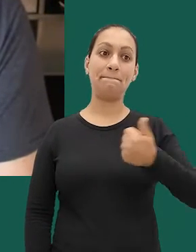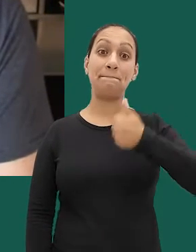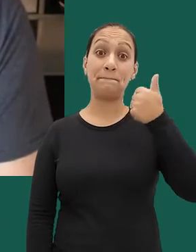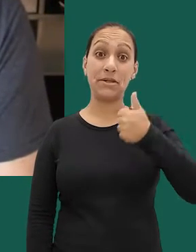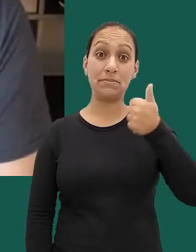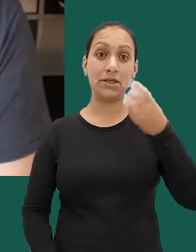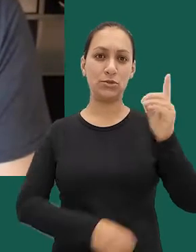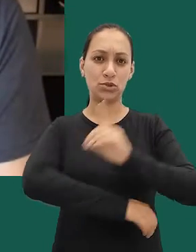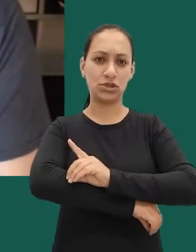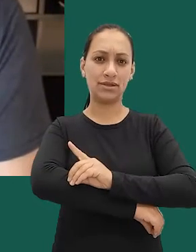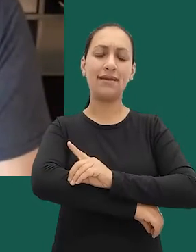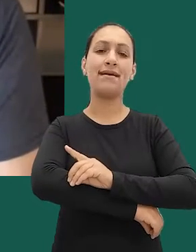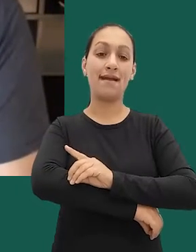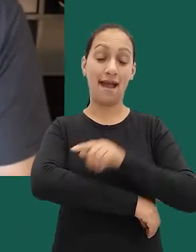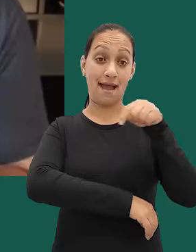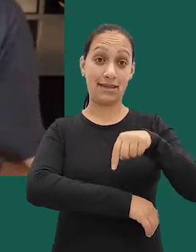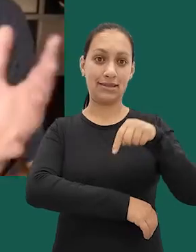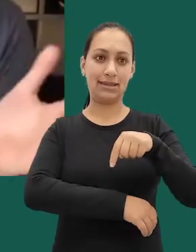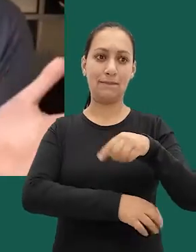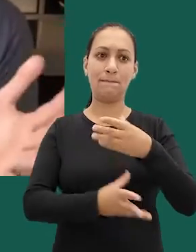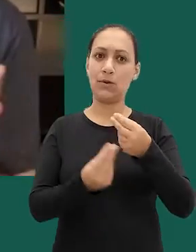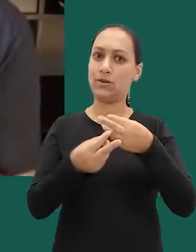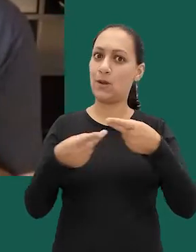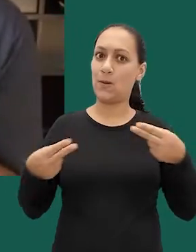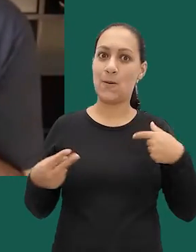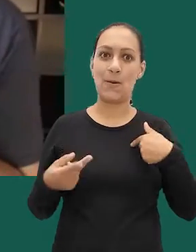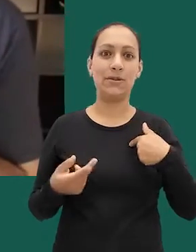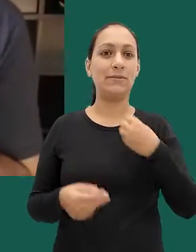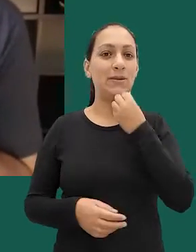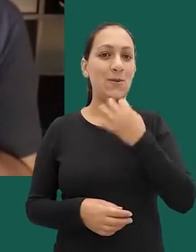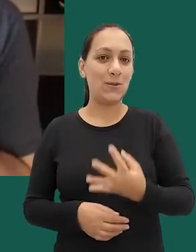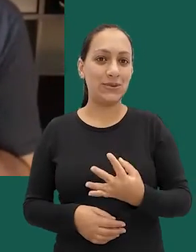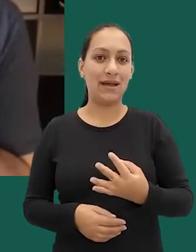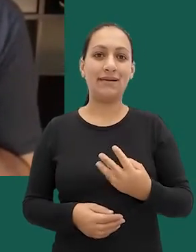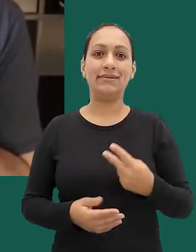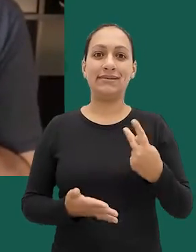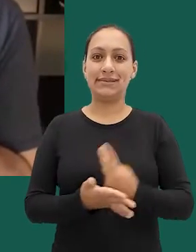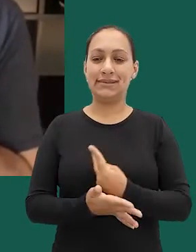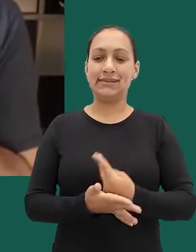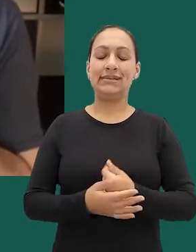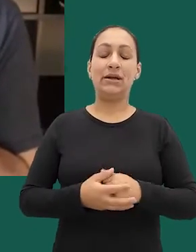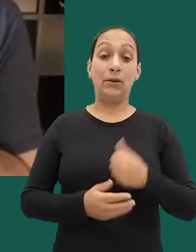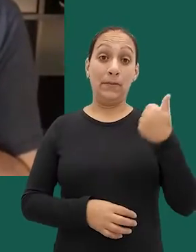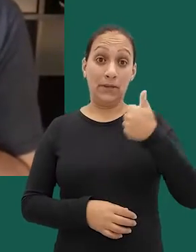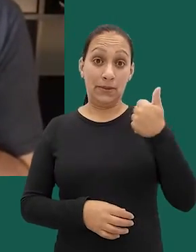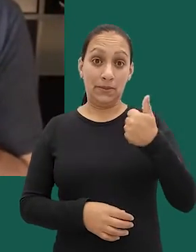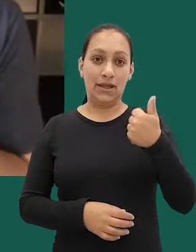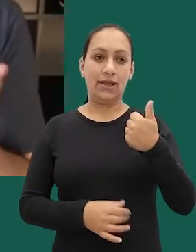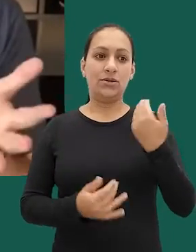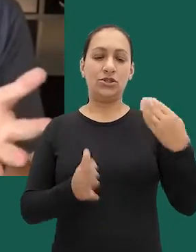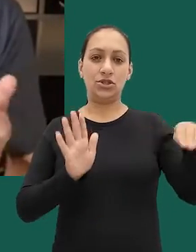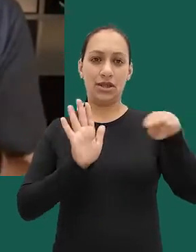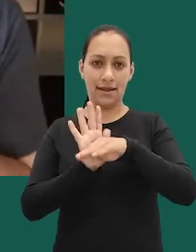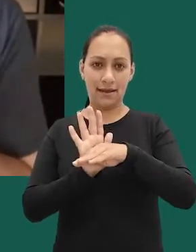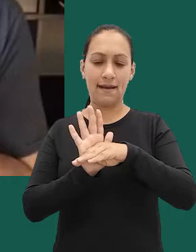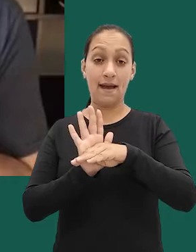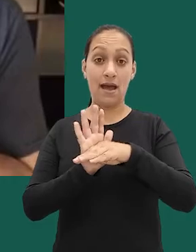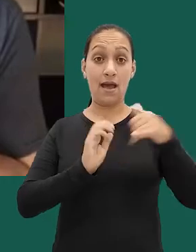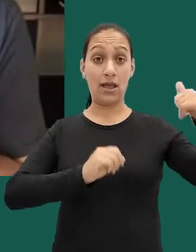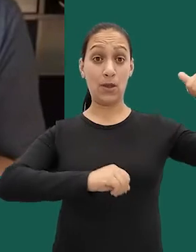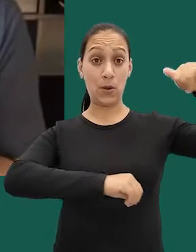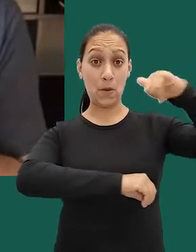tem muito perrengue para contar, mas vamos tentar resumir. O primeiro foi literalmente chegar no